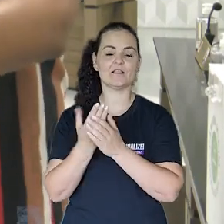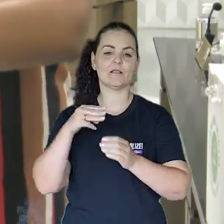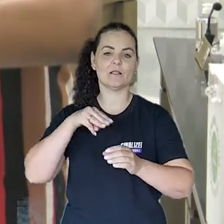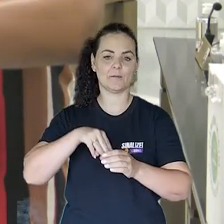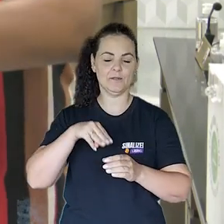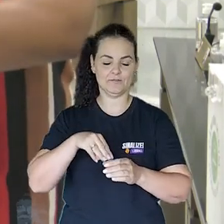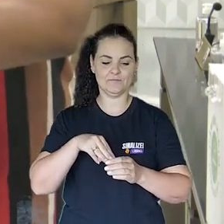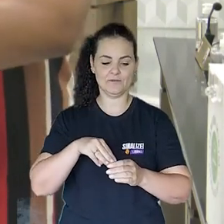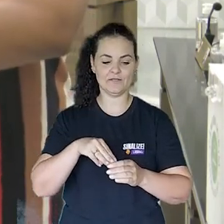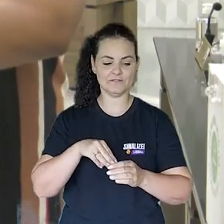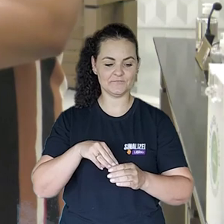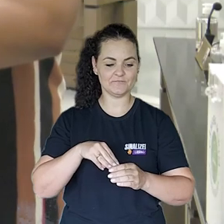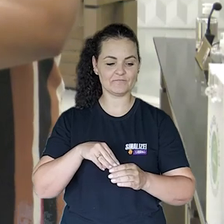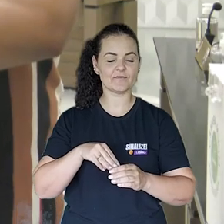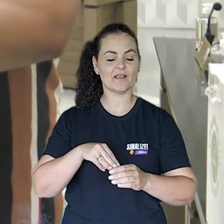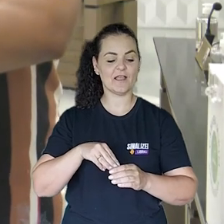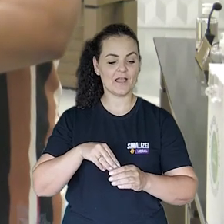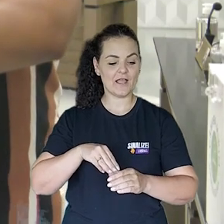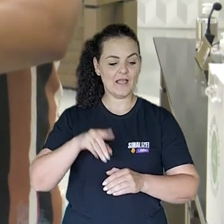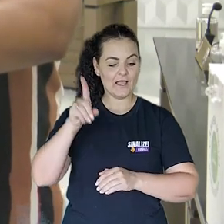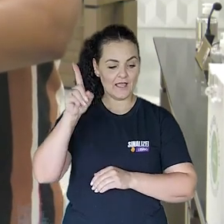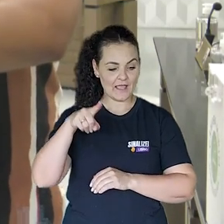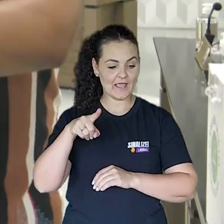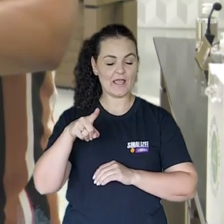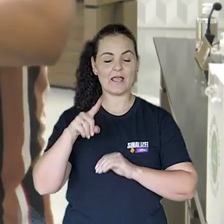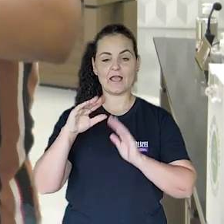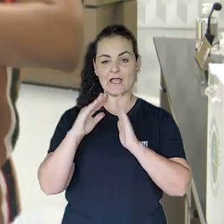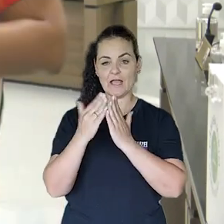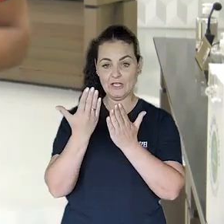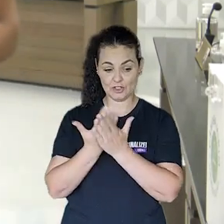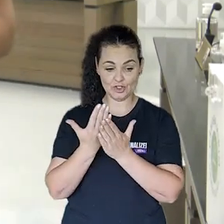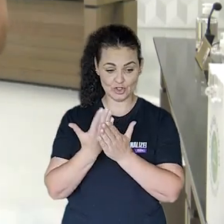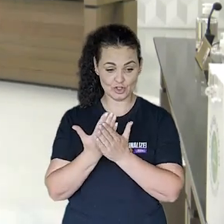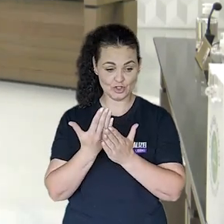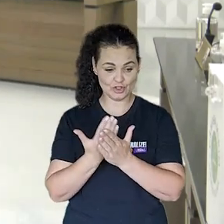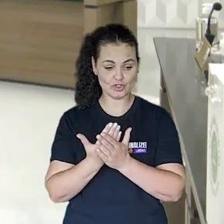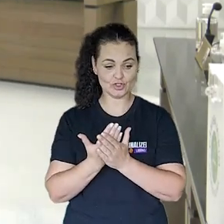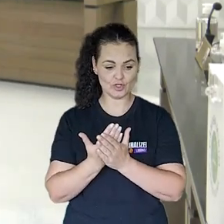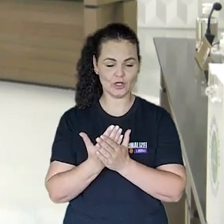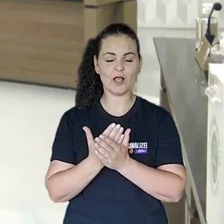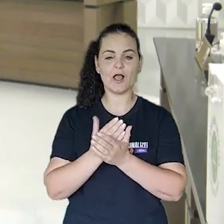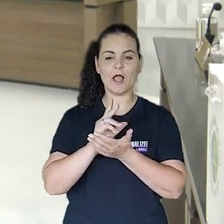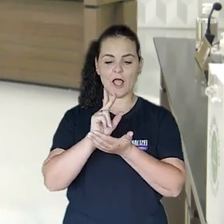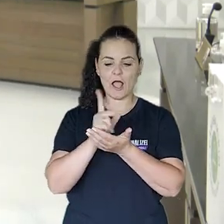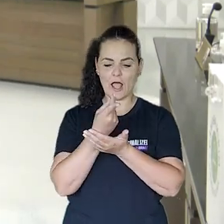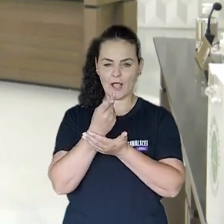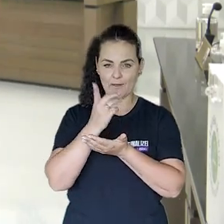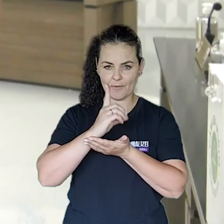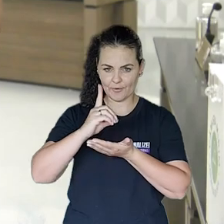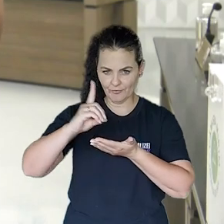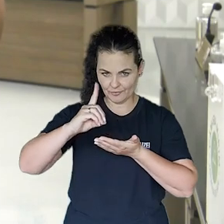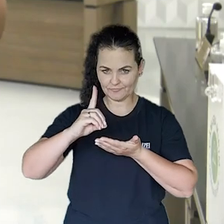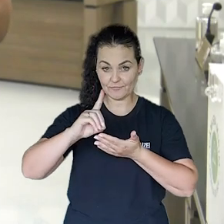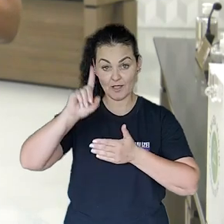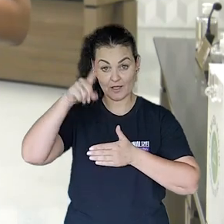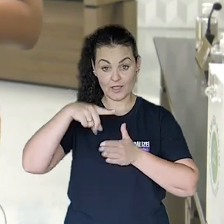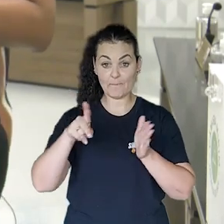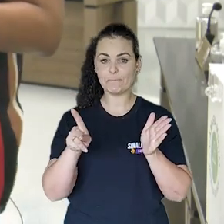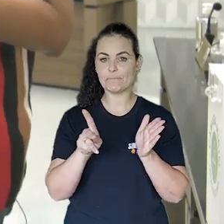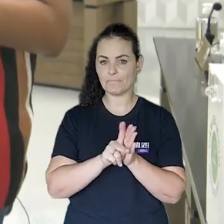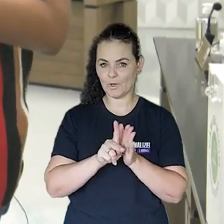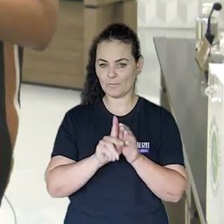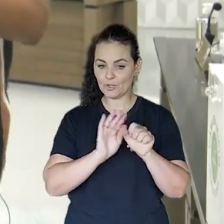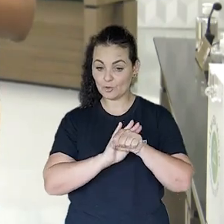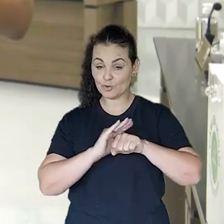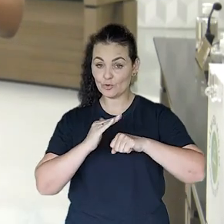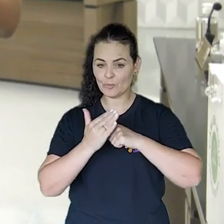Que é lá do bairro Rio da Luz. Isso mesmo. Do Rio da Luz. Agora, Joel, vamos receber para o